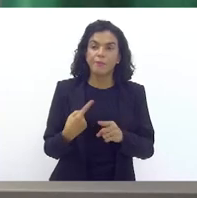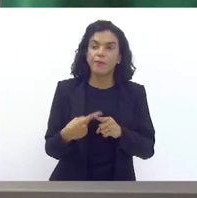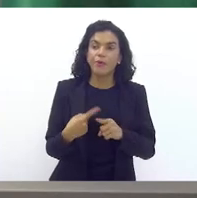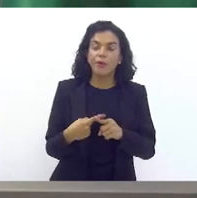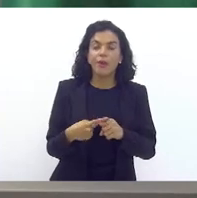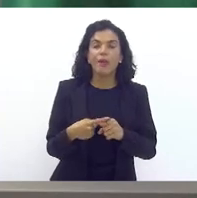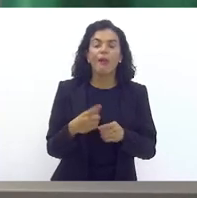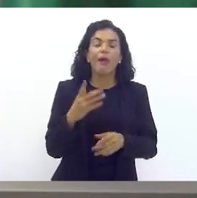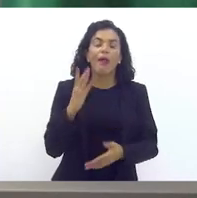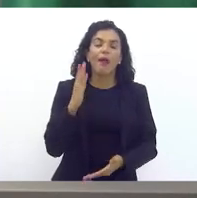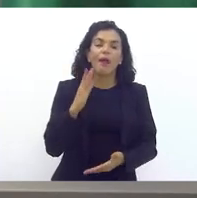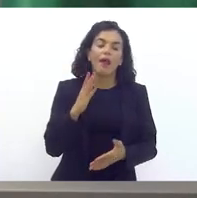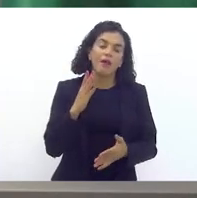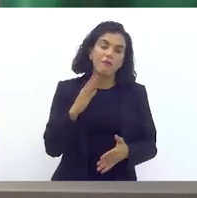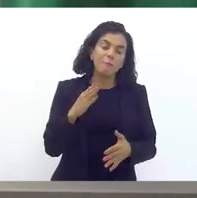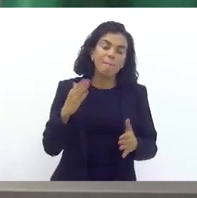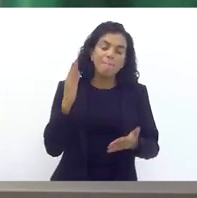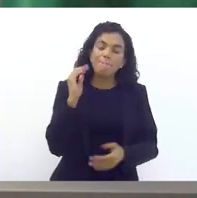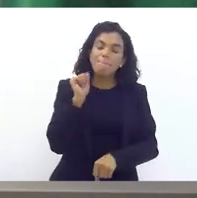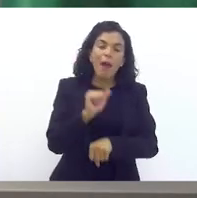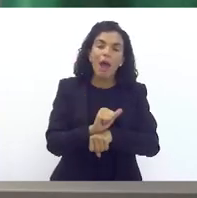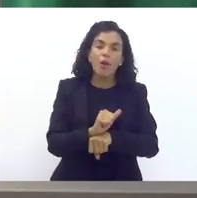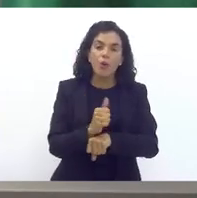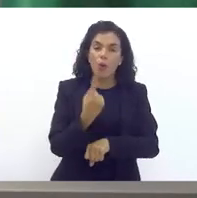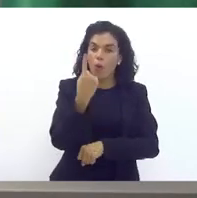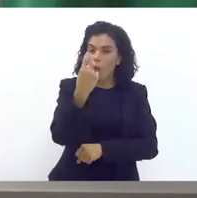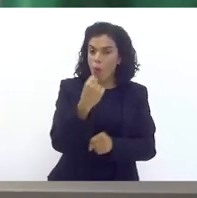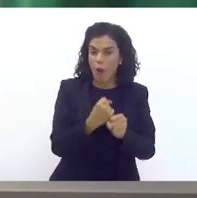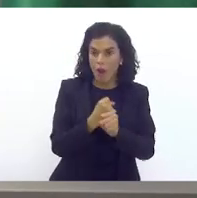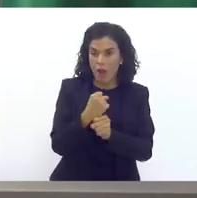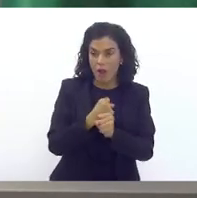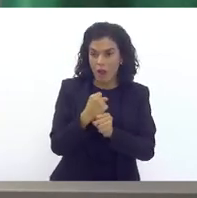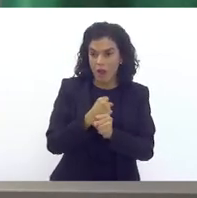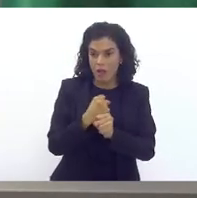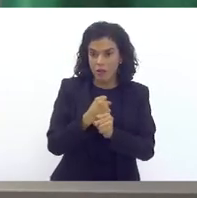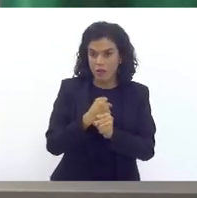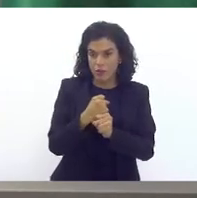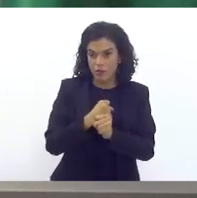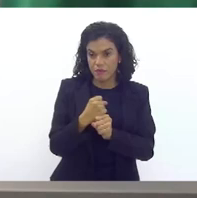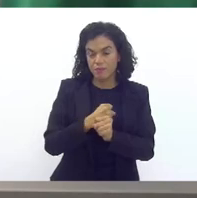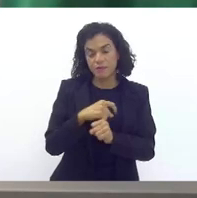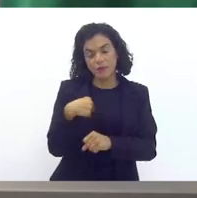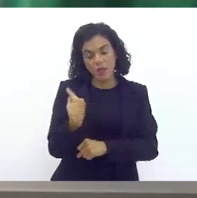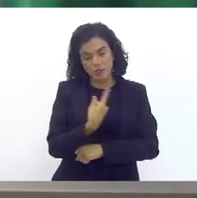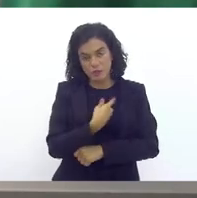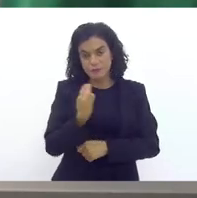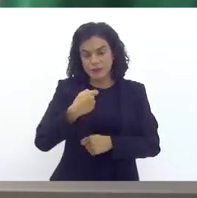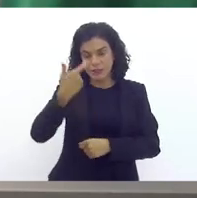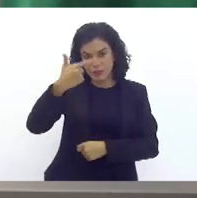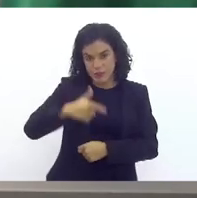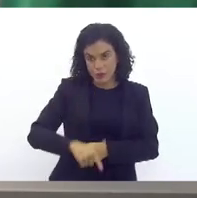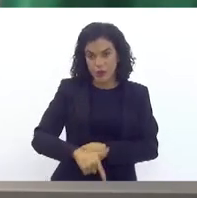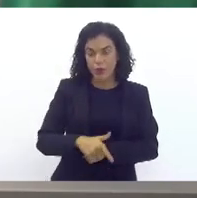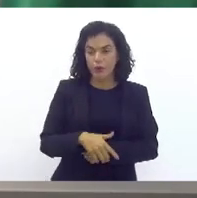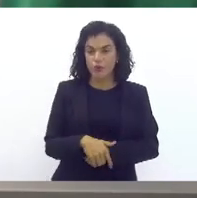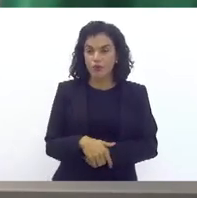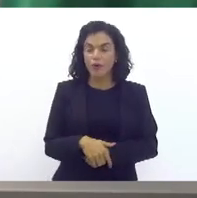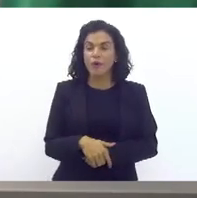foi interrompida há pelo menos um ano, André. Imagina. Né? Então, a gente precisa retomar